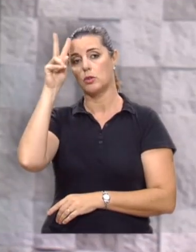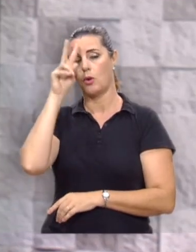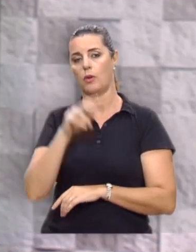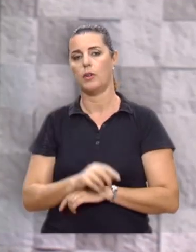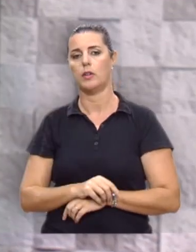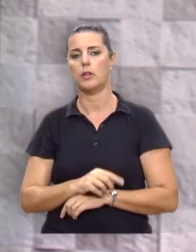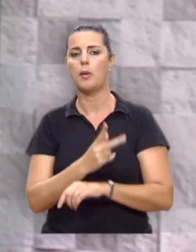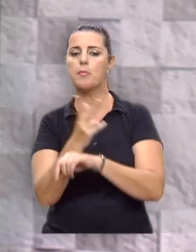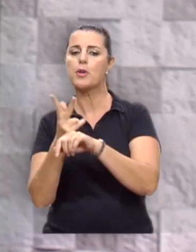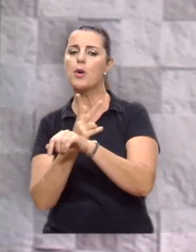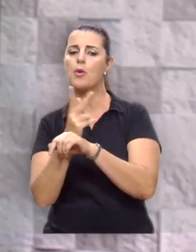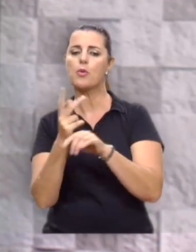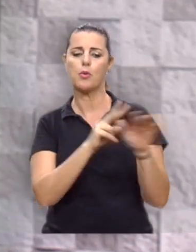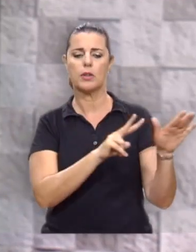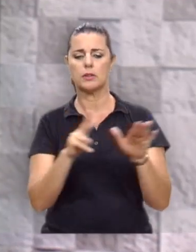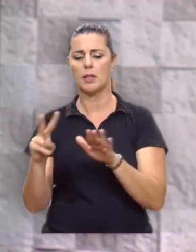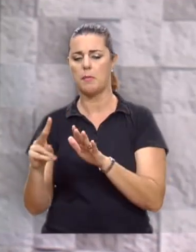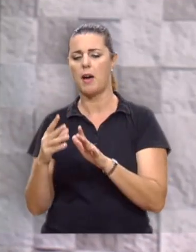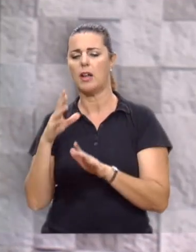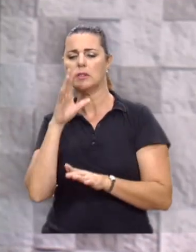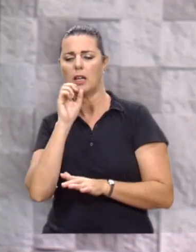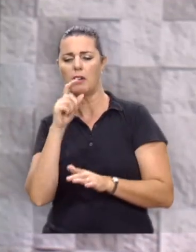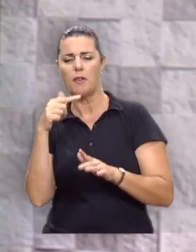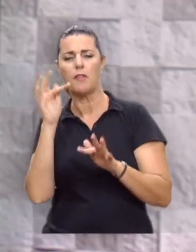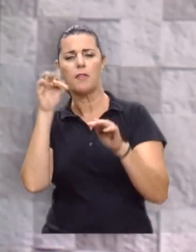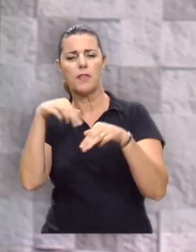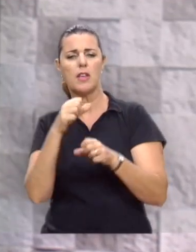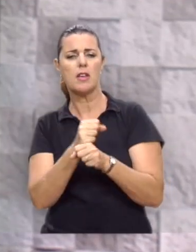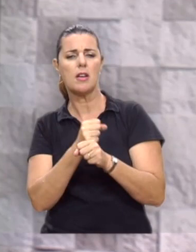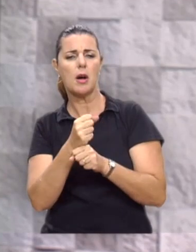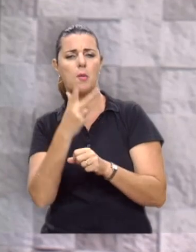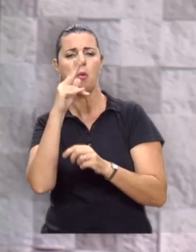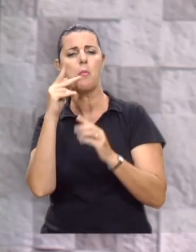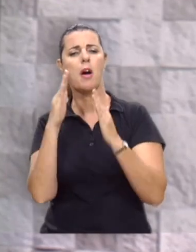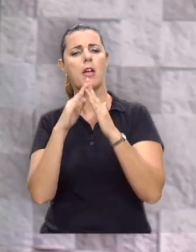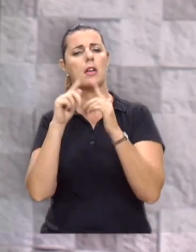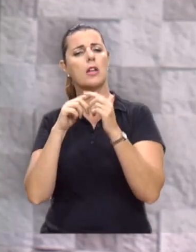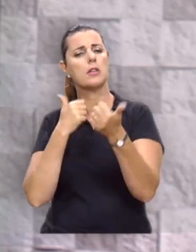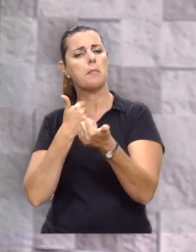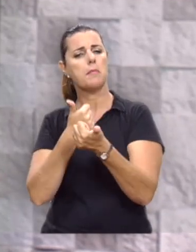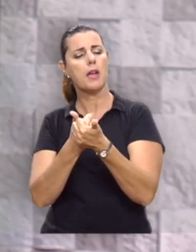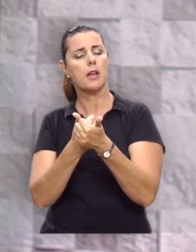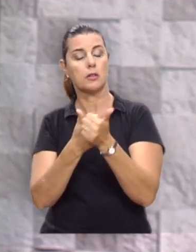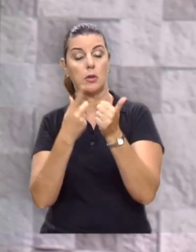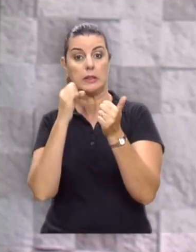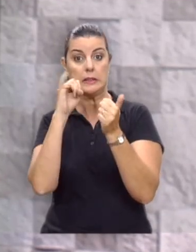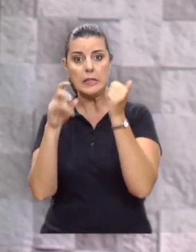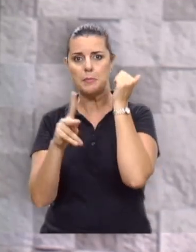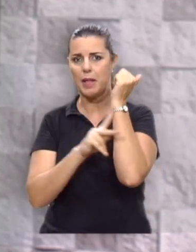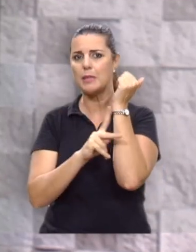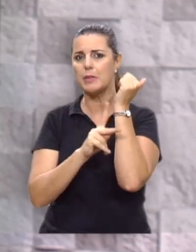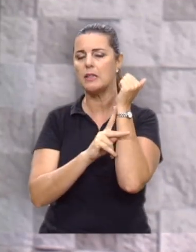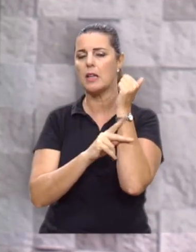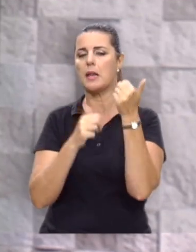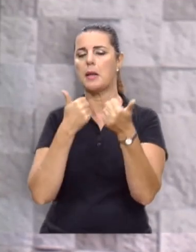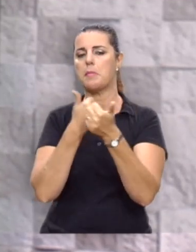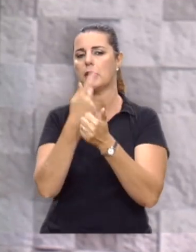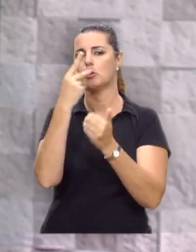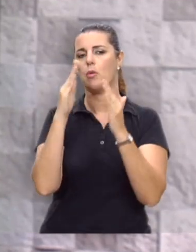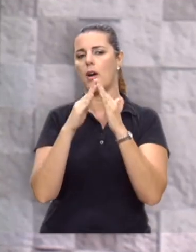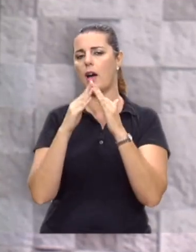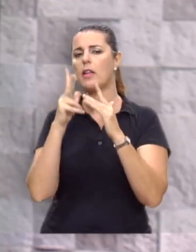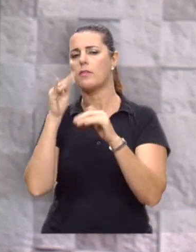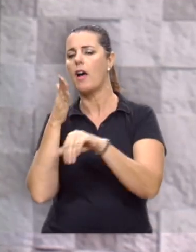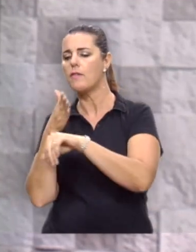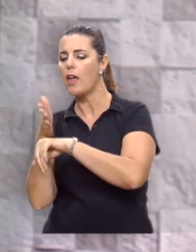sua história. Procure, durante esse tempo de fim de ano, uma igreja perto de você. Se você tiver uma igreja presbiteriana aí perto da